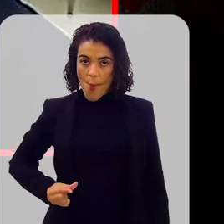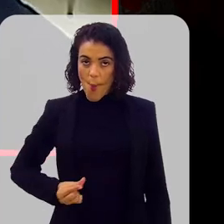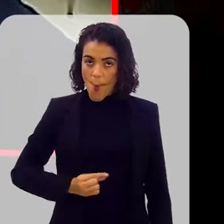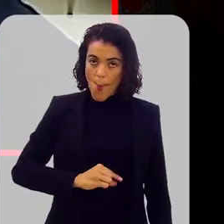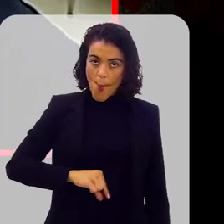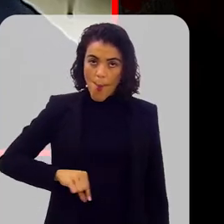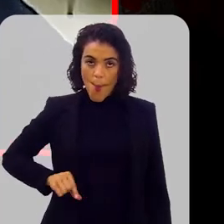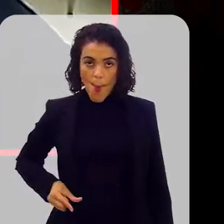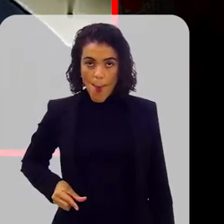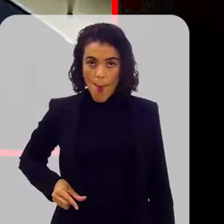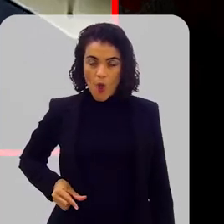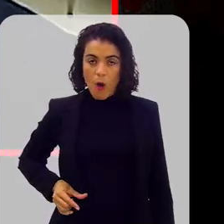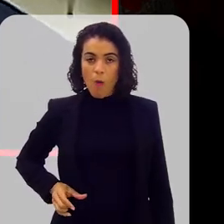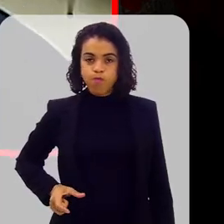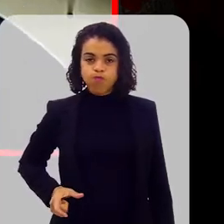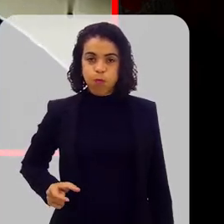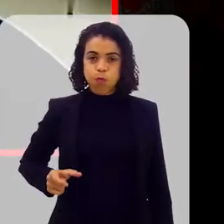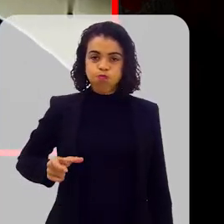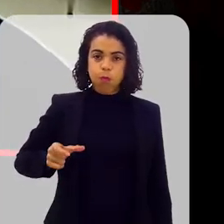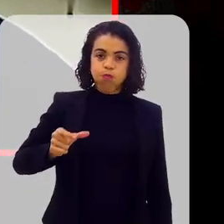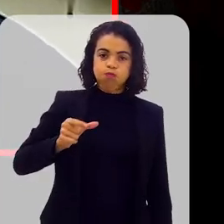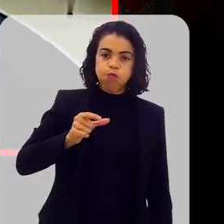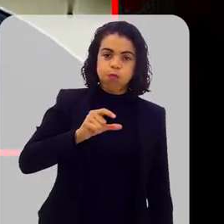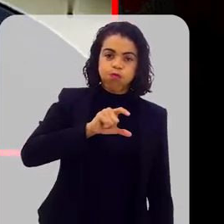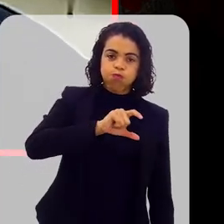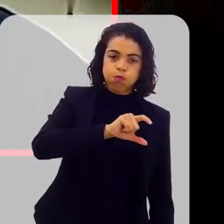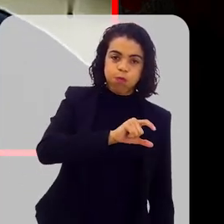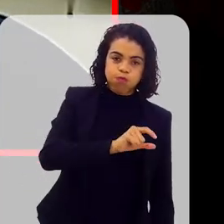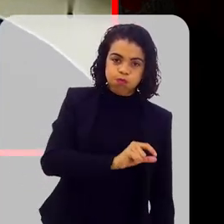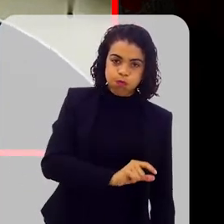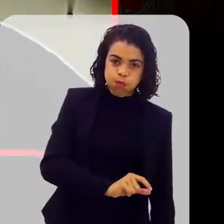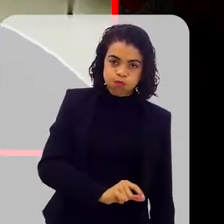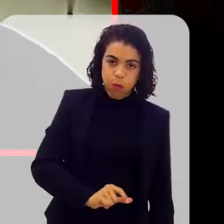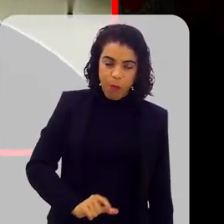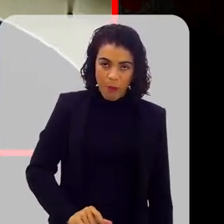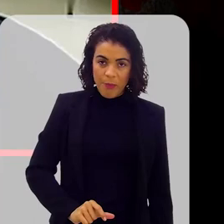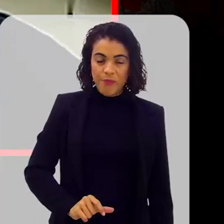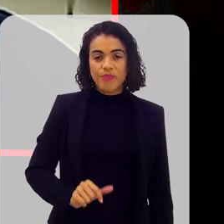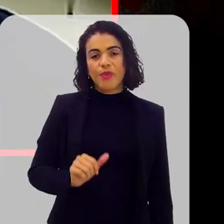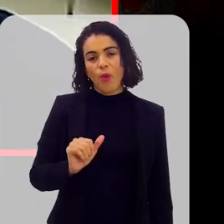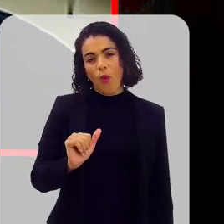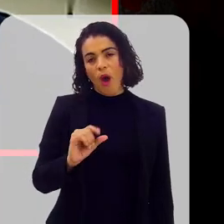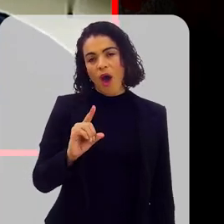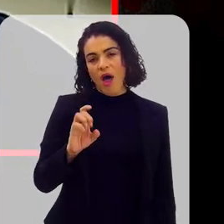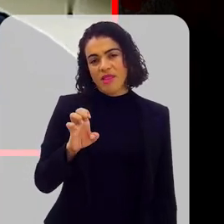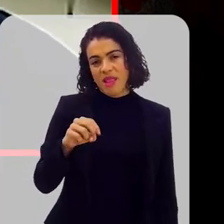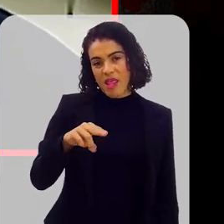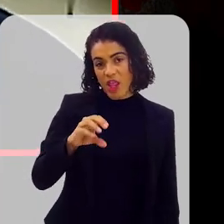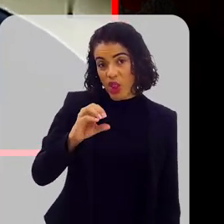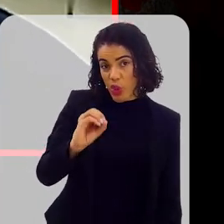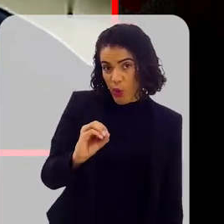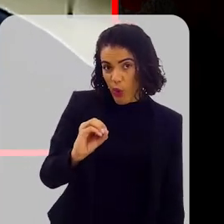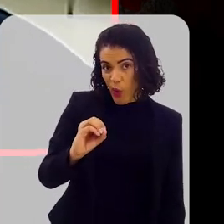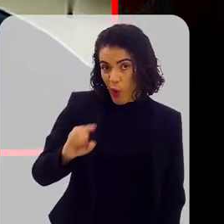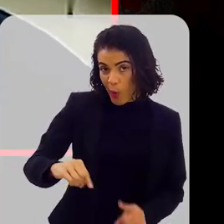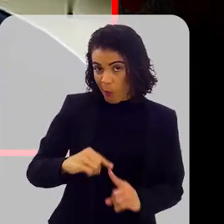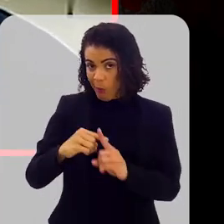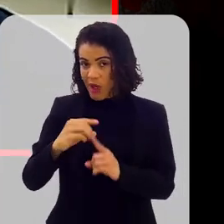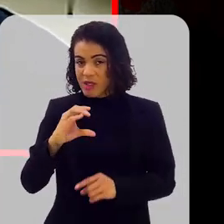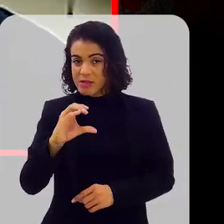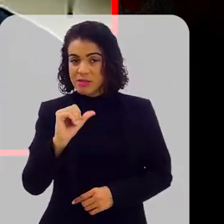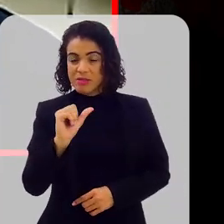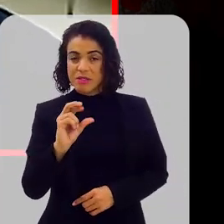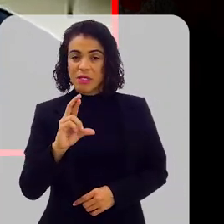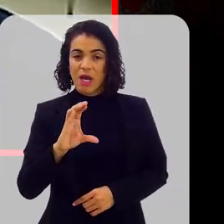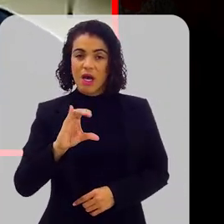abdômen, faz todo esse trajeto até o ânus, né? E ele é do subtipo adenocarcinoma, é um subtipo